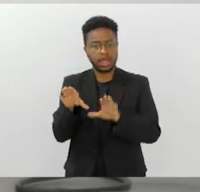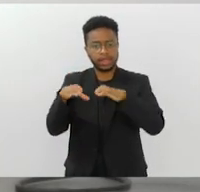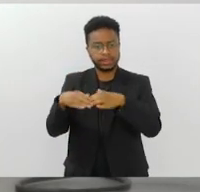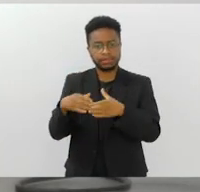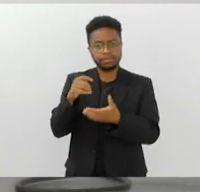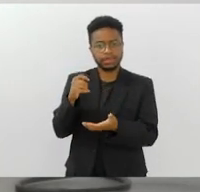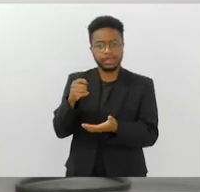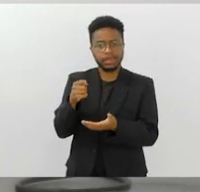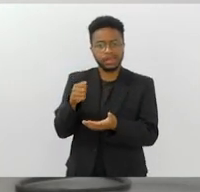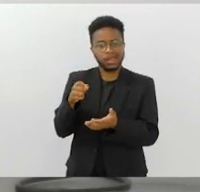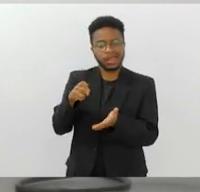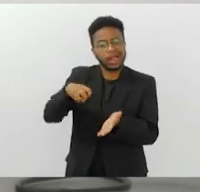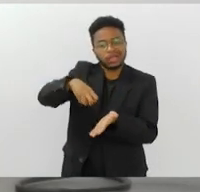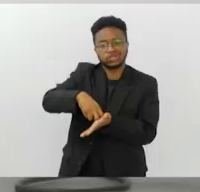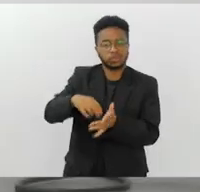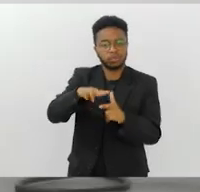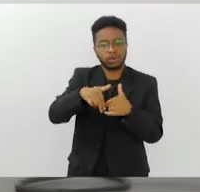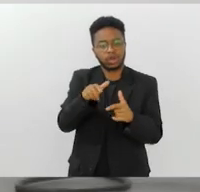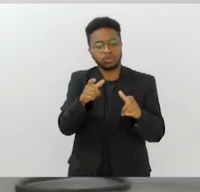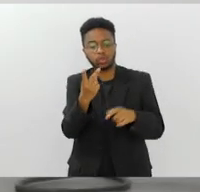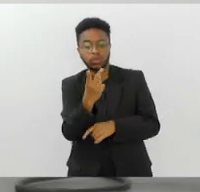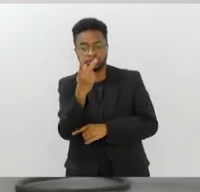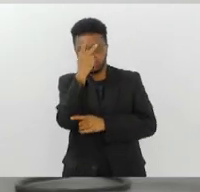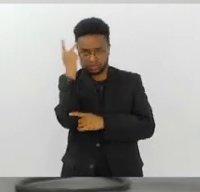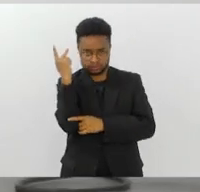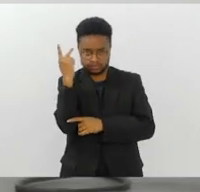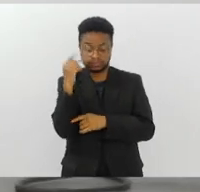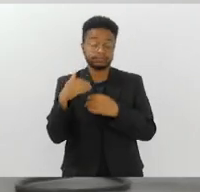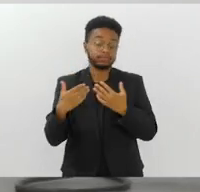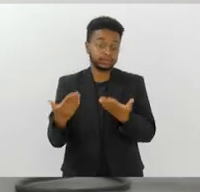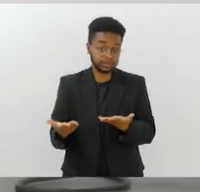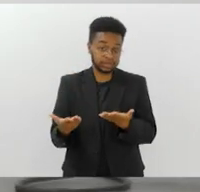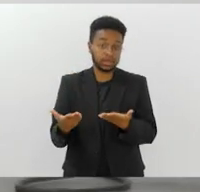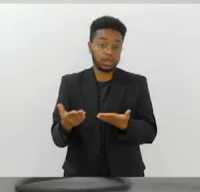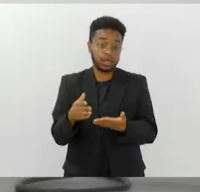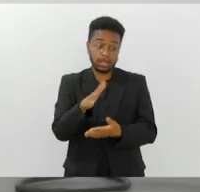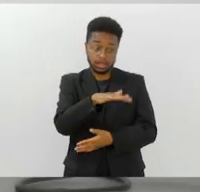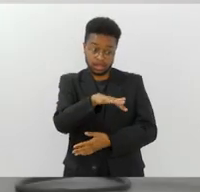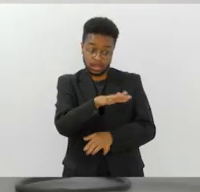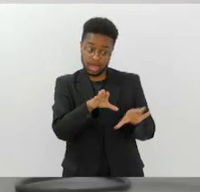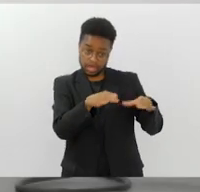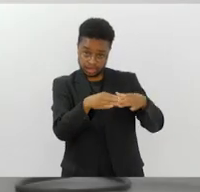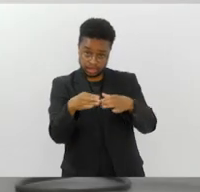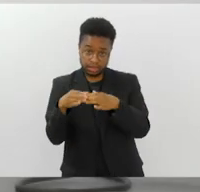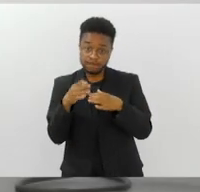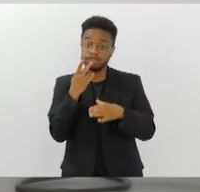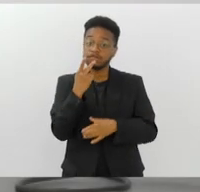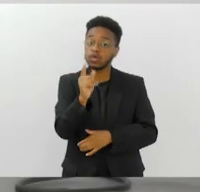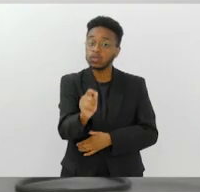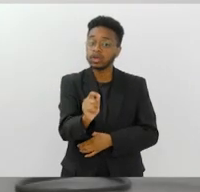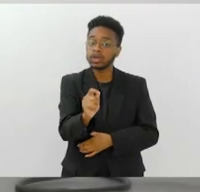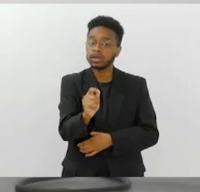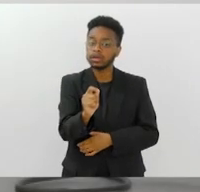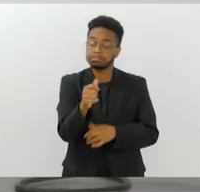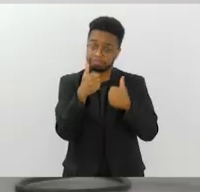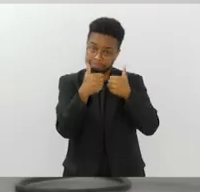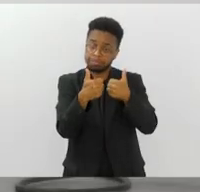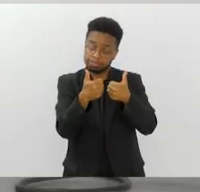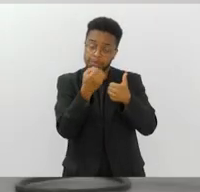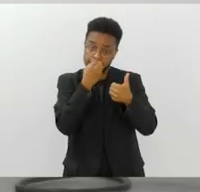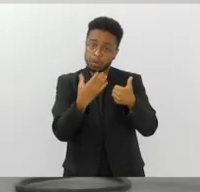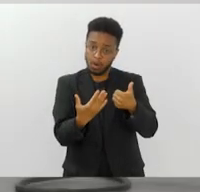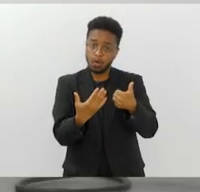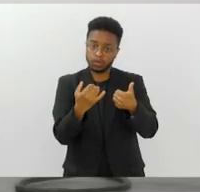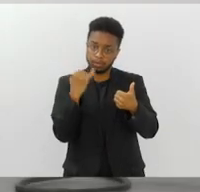vai pagar Então esse conhecimento segundo os nossos companheiros eles vêm com bons olhos